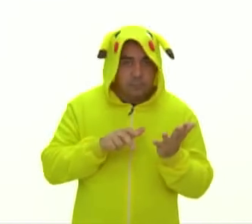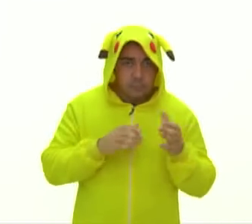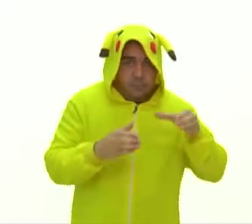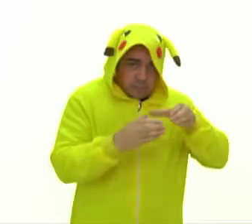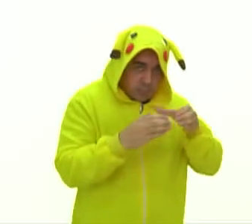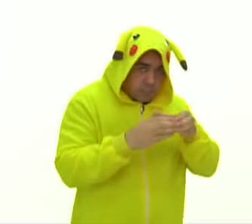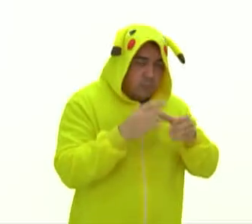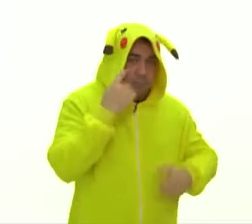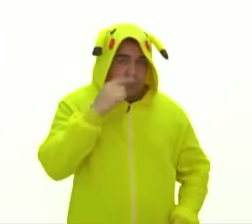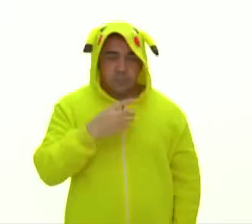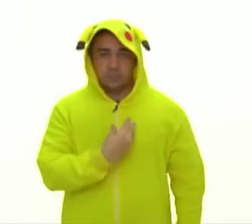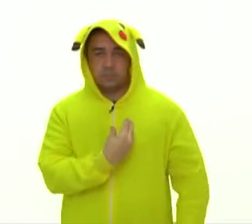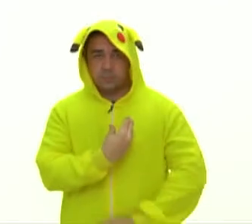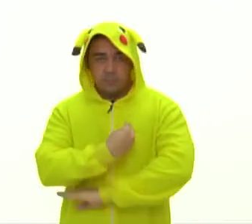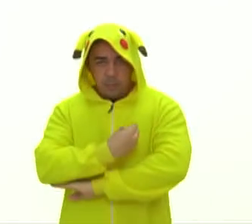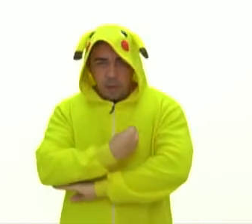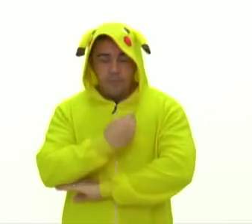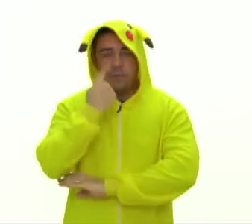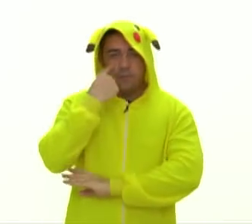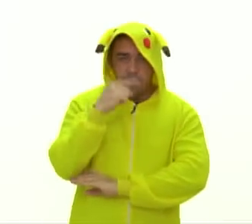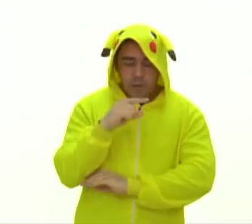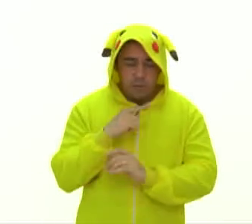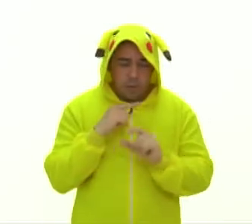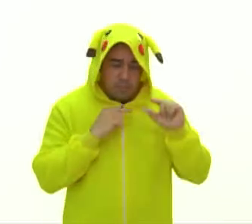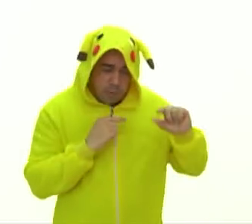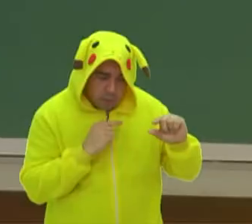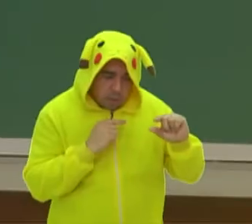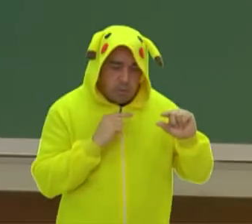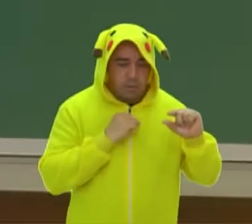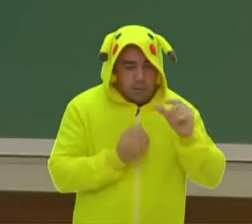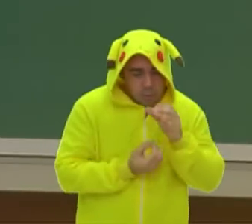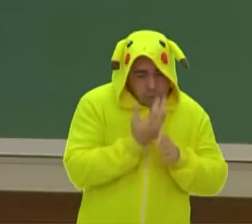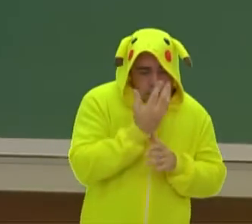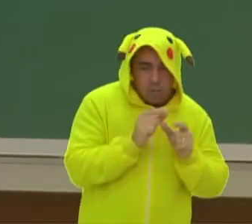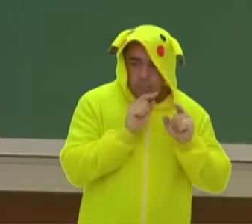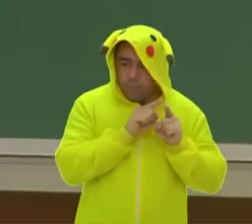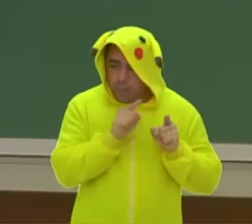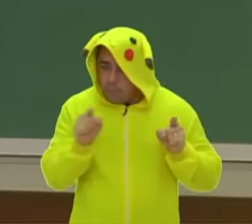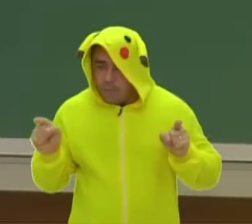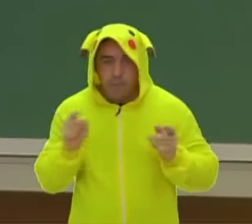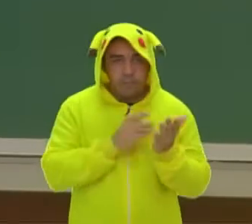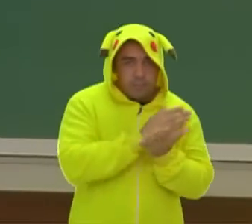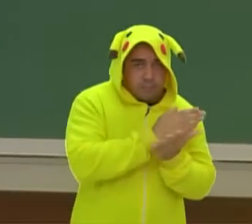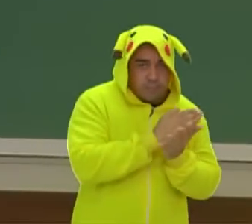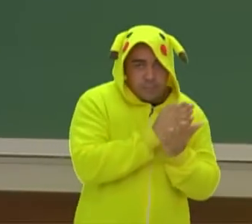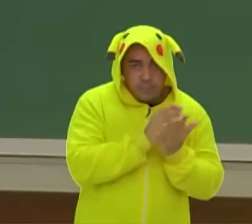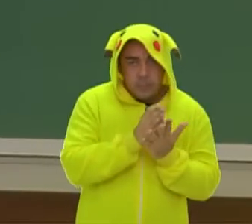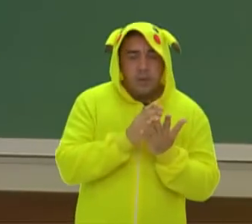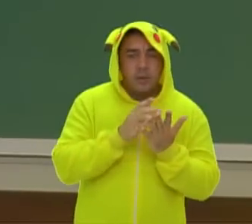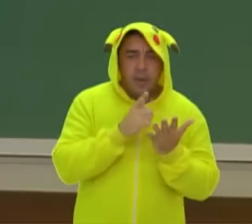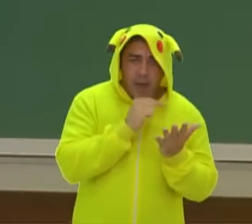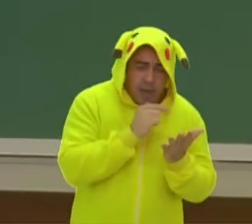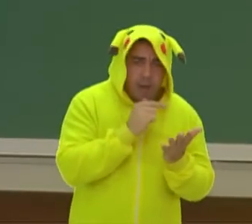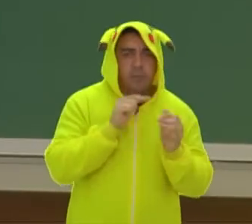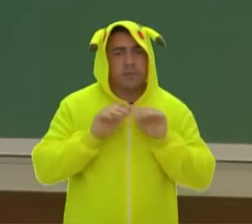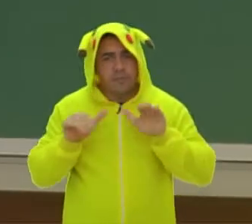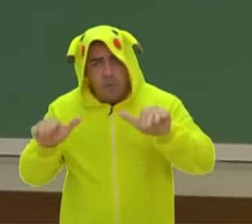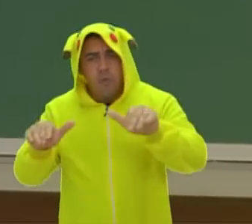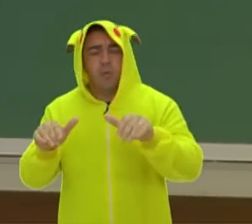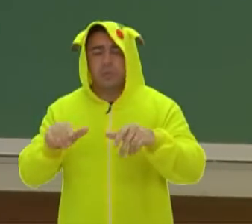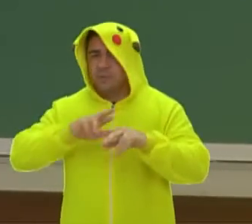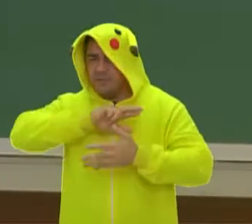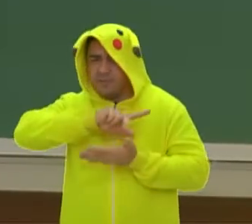dos mamíferos, né? Que tinha lá um mamífero pequenininho, bonitinho, que deu origem a todos os mamíferos aquáticos, terrestres, que voam, que nadam, enfim,